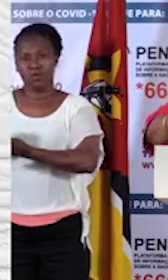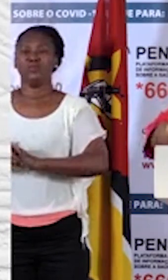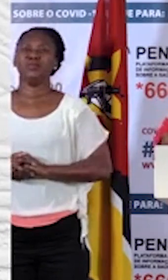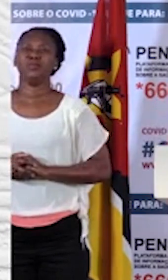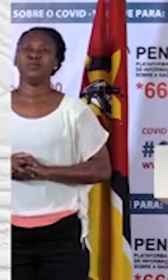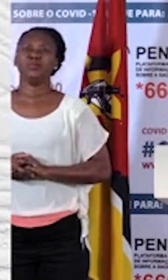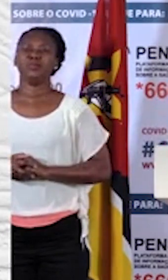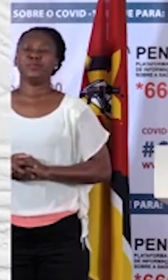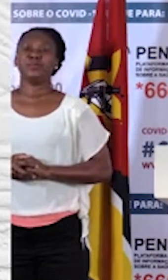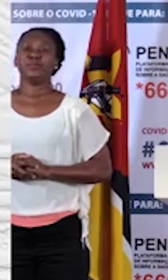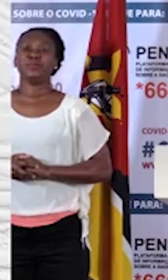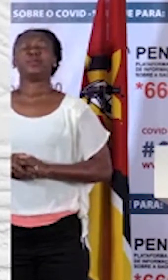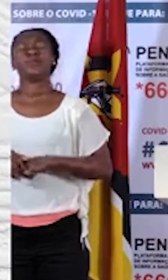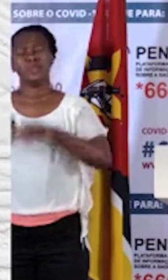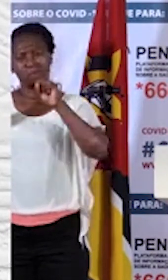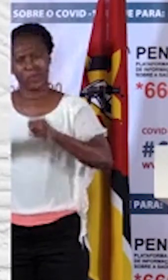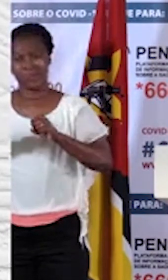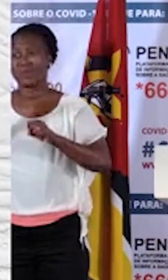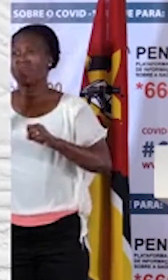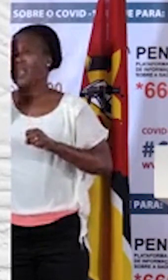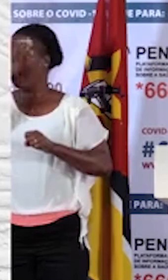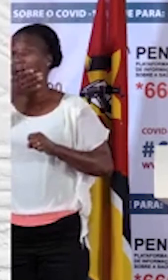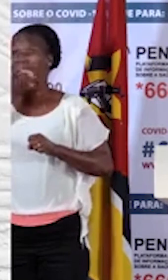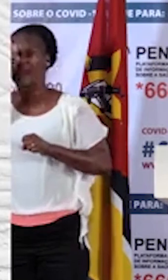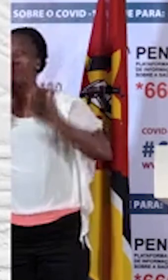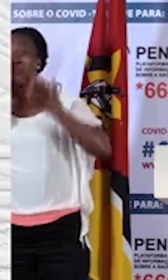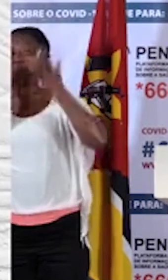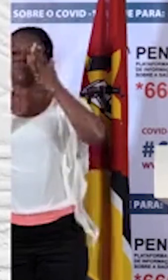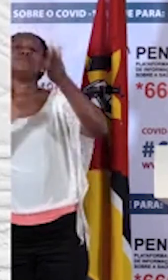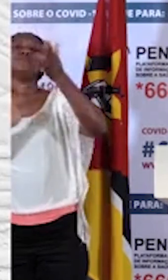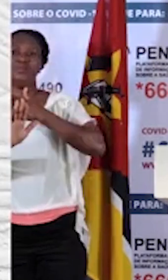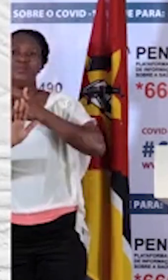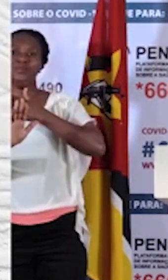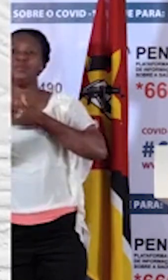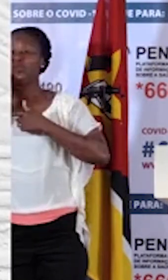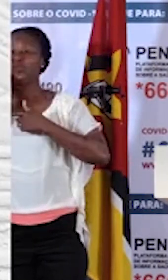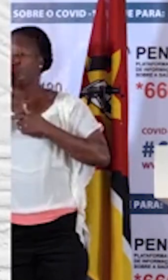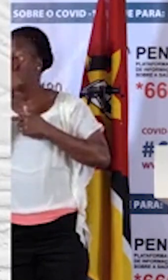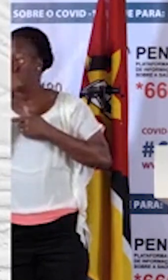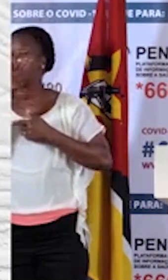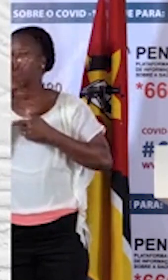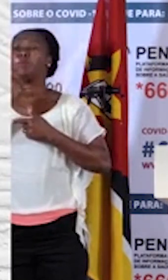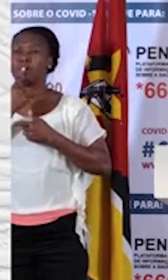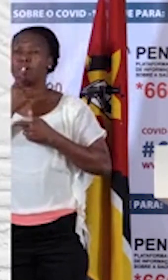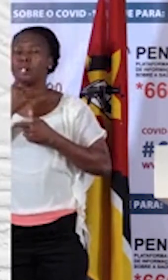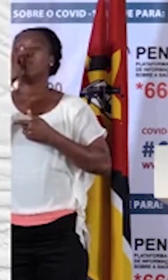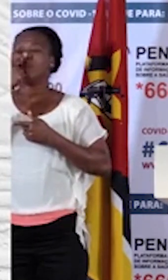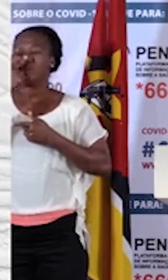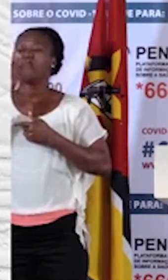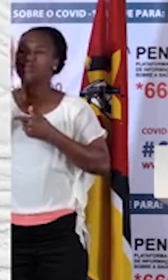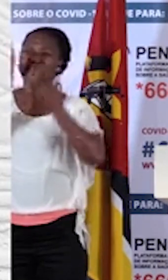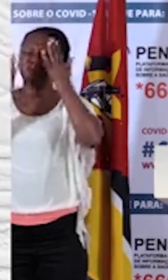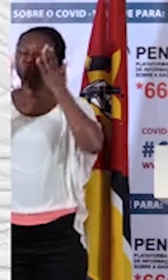que evitar tocar a cara, os olhos, a boca e o nariz sem lavarmos as